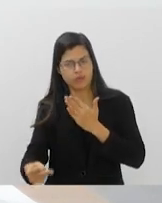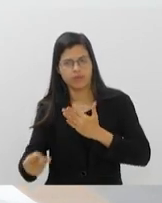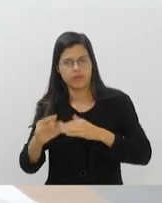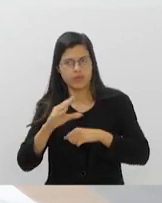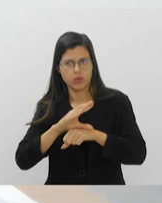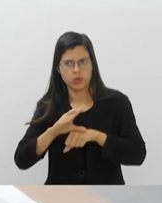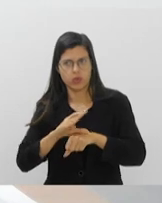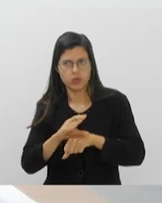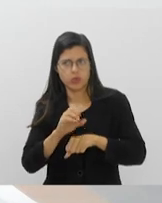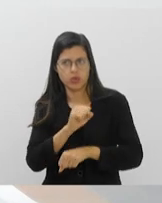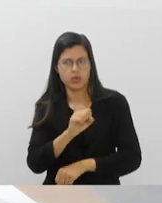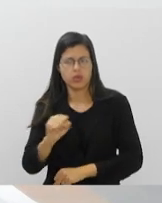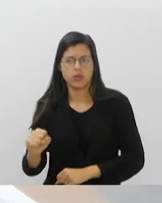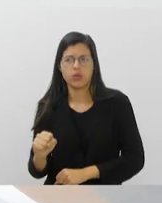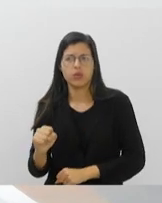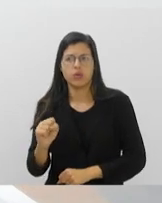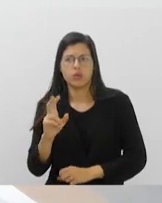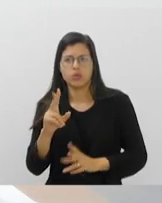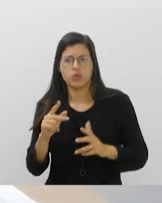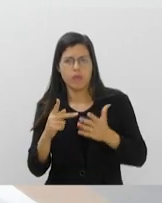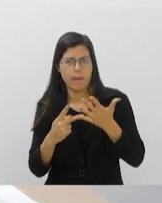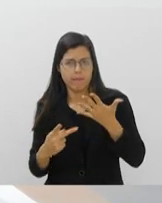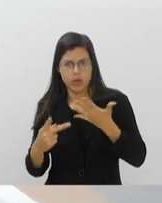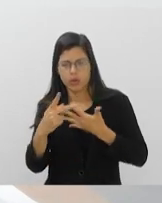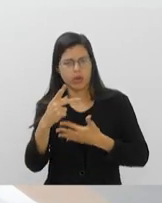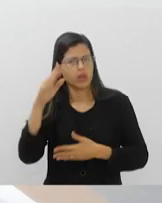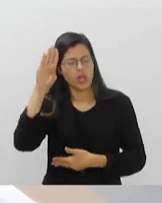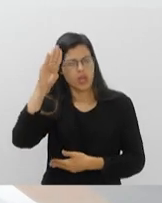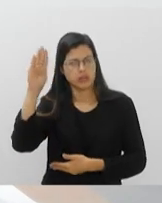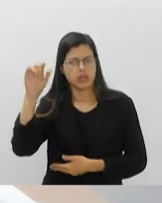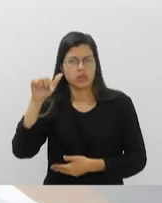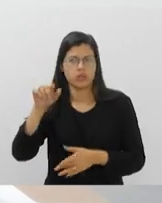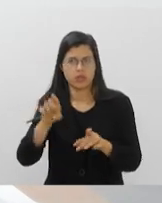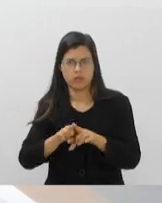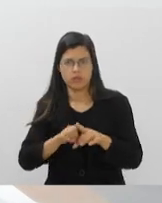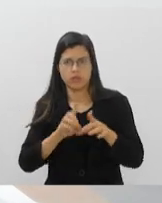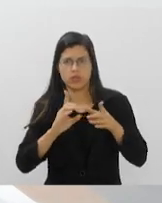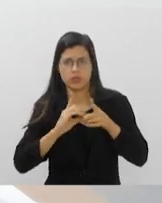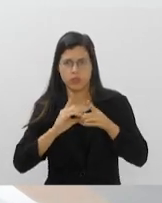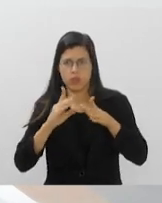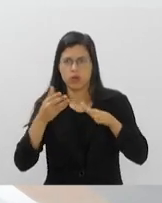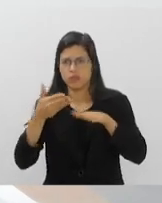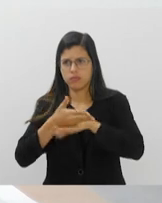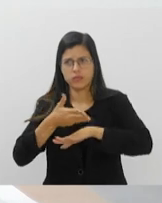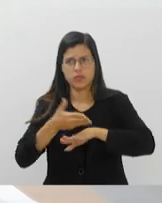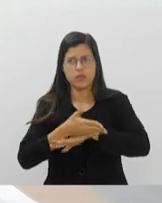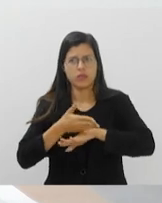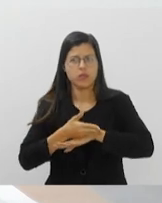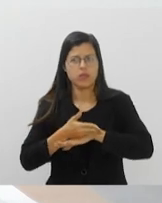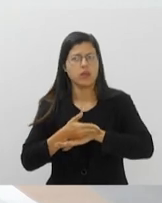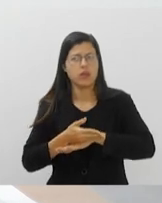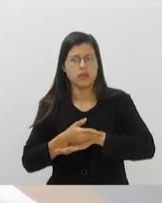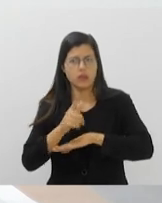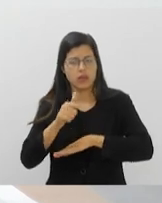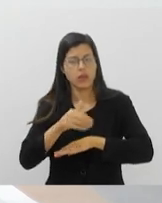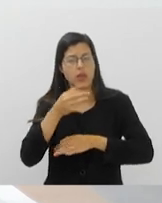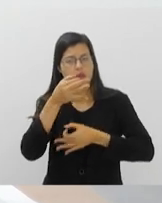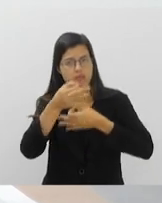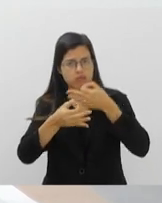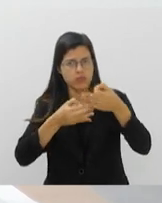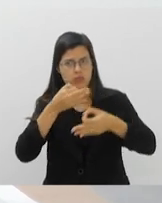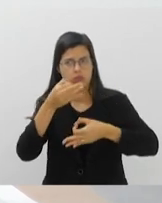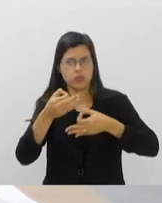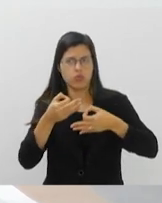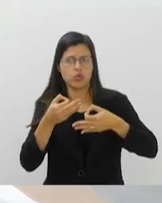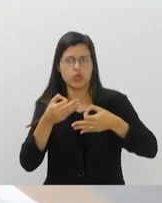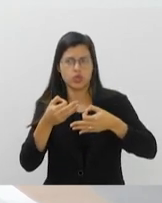que traz lá o princípio da prioridade absoluta traz lá a democracia participativa isso inclusive é elogia Inter pelo